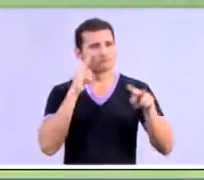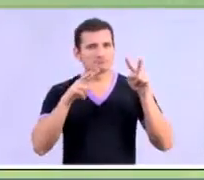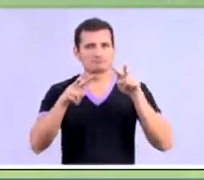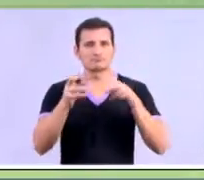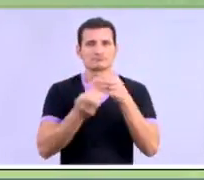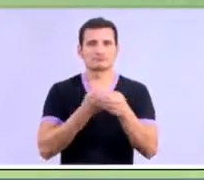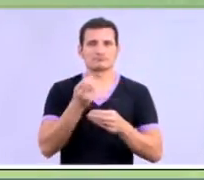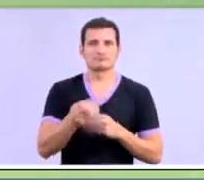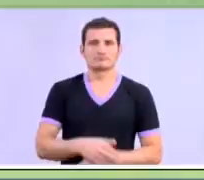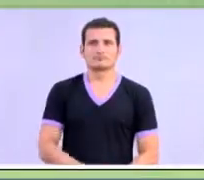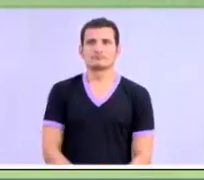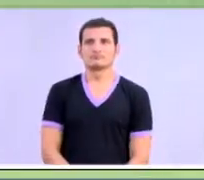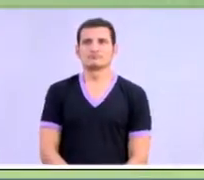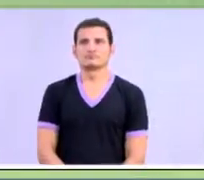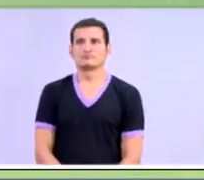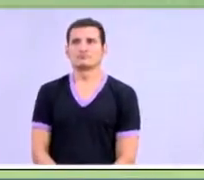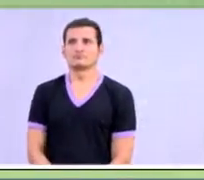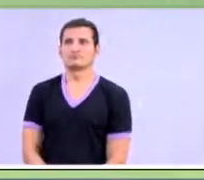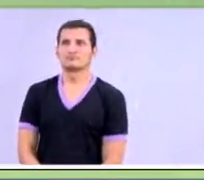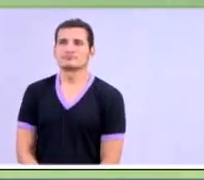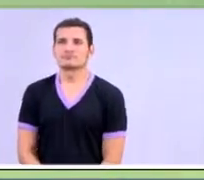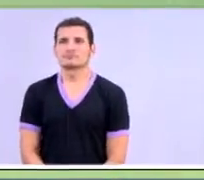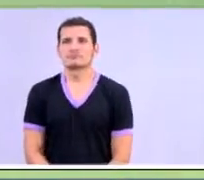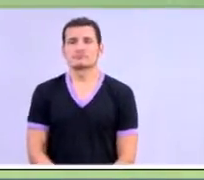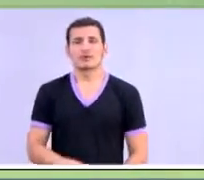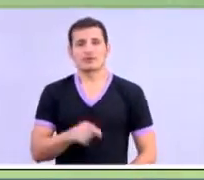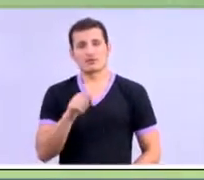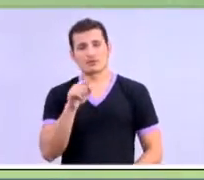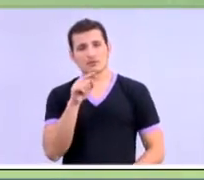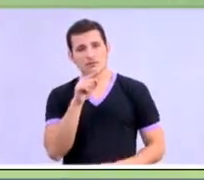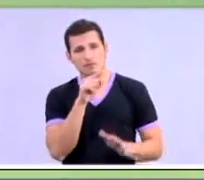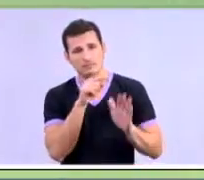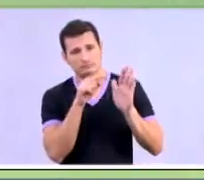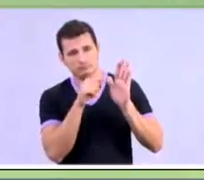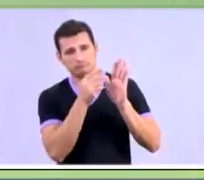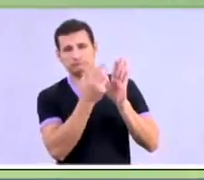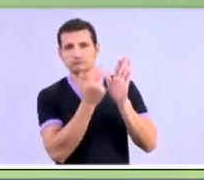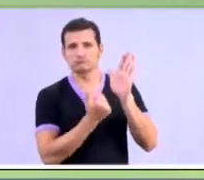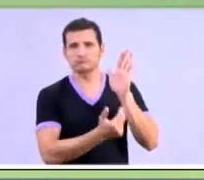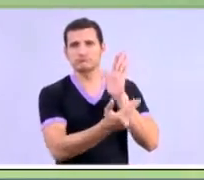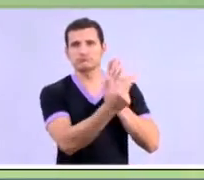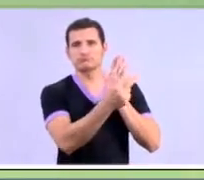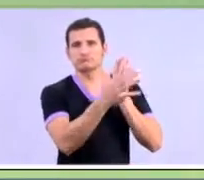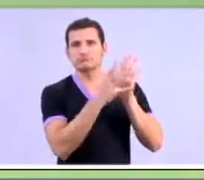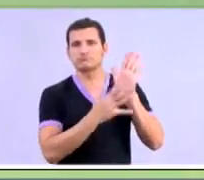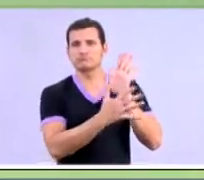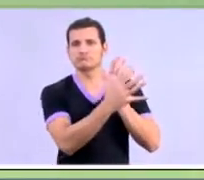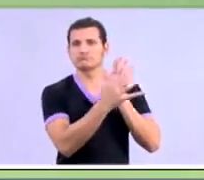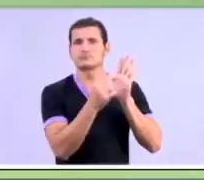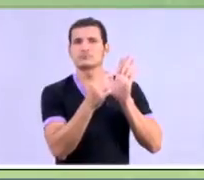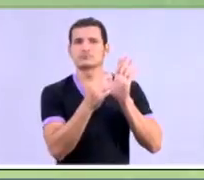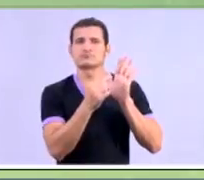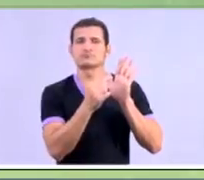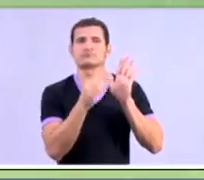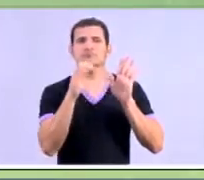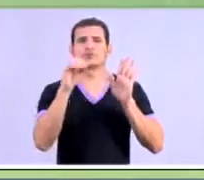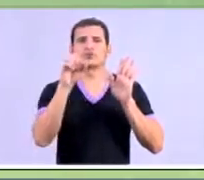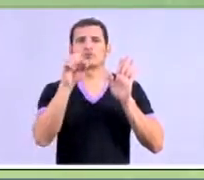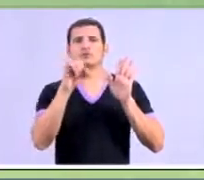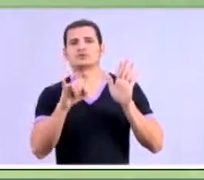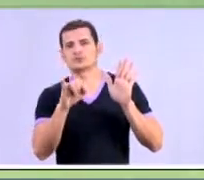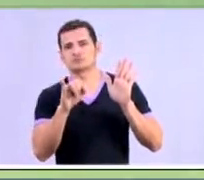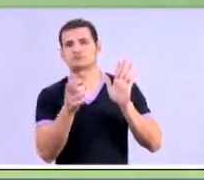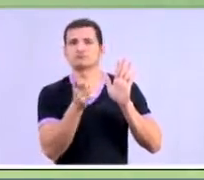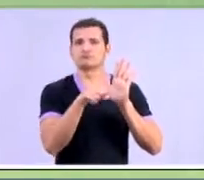agora? Bom, isso aqui é uma representação, né, de qual é a referência que a gente tem de um modelo perante o